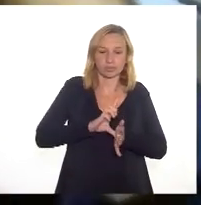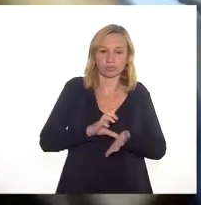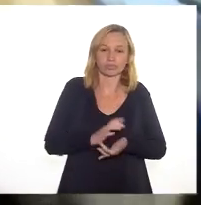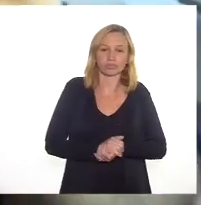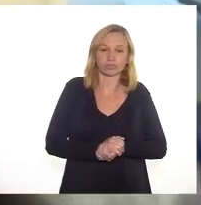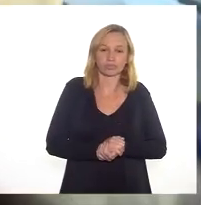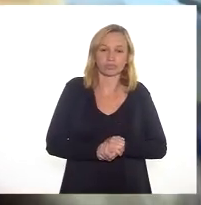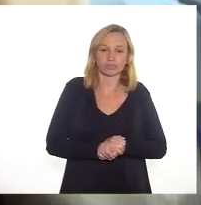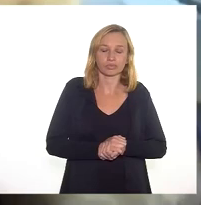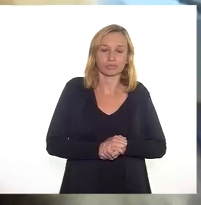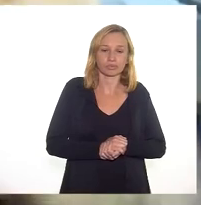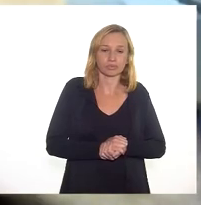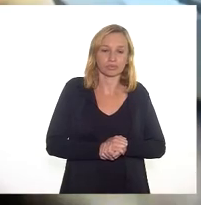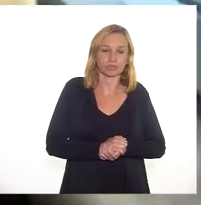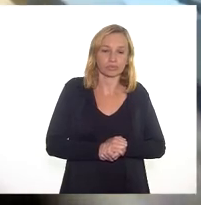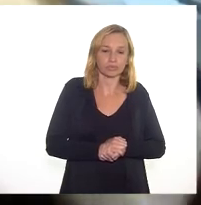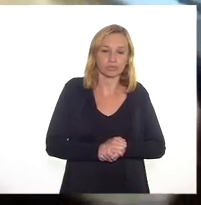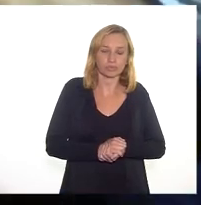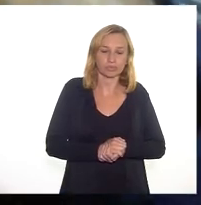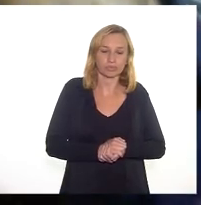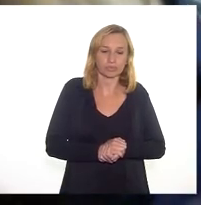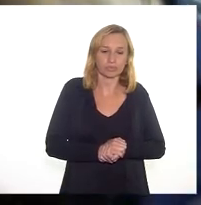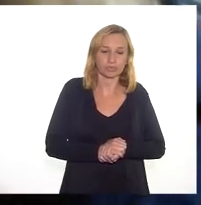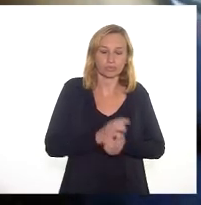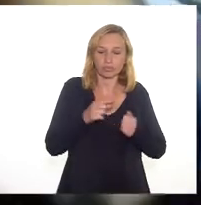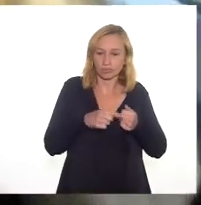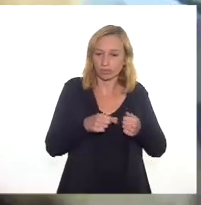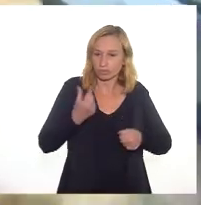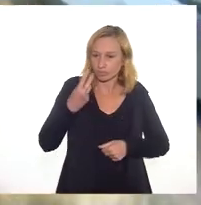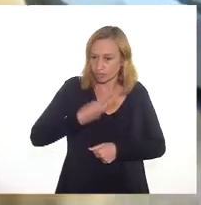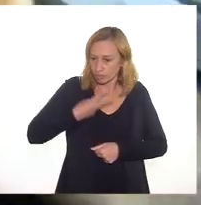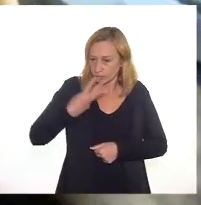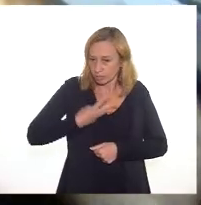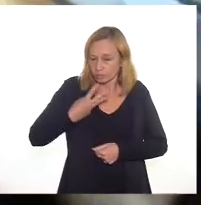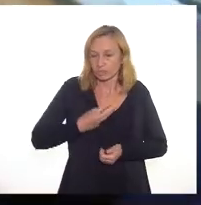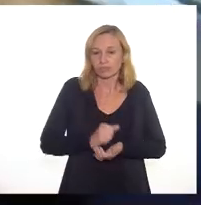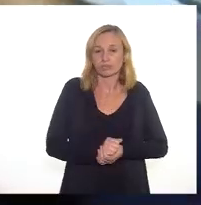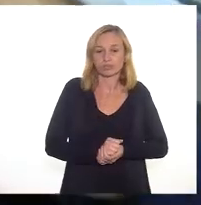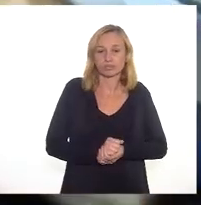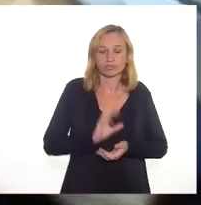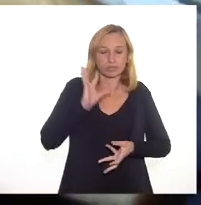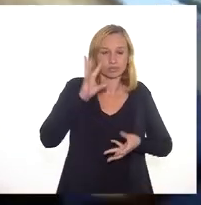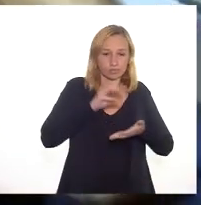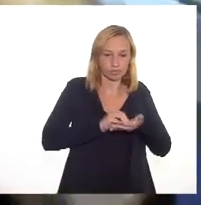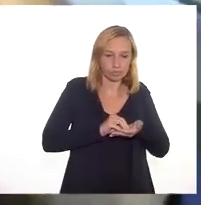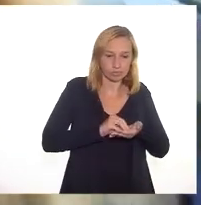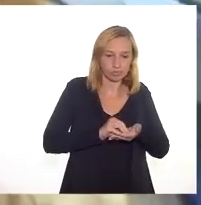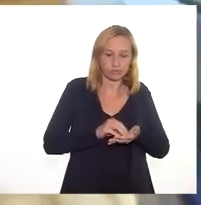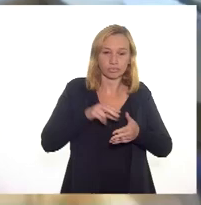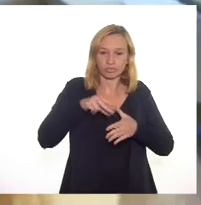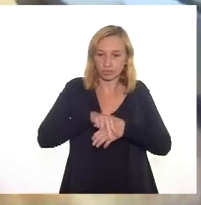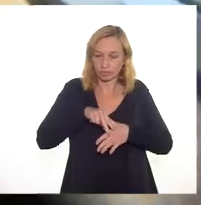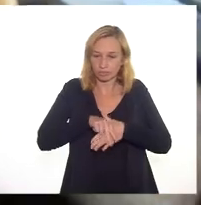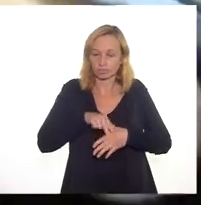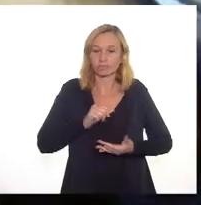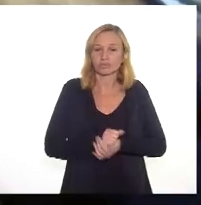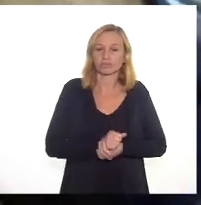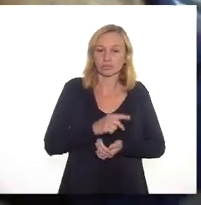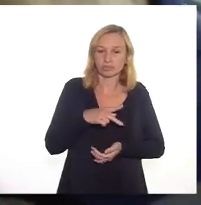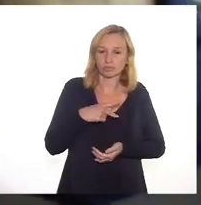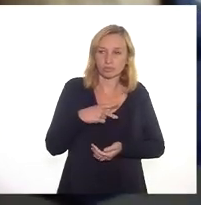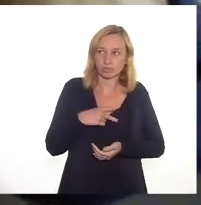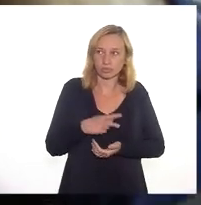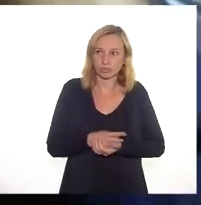É isso que o Pasto está fechando a redação. No artigo 3º, vai ser incluído um inciso dizendo